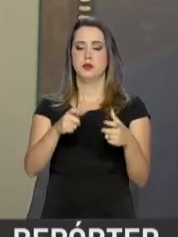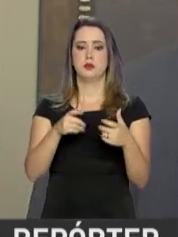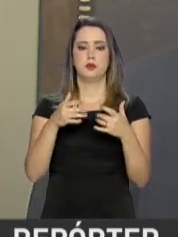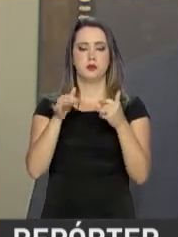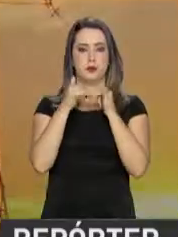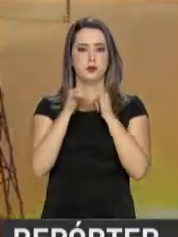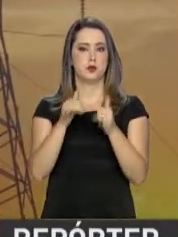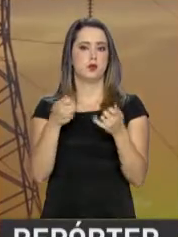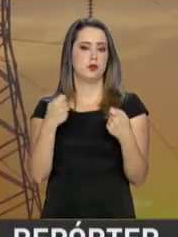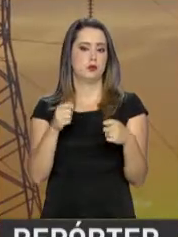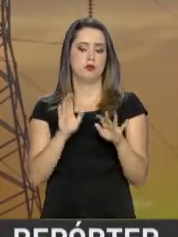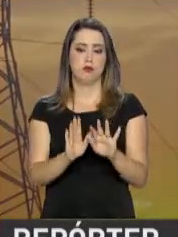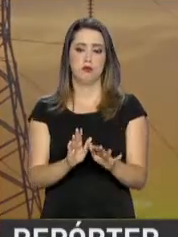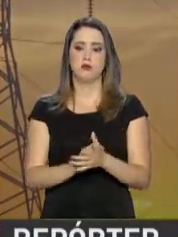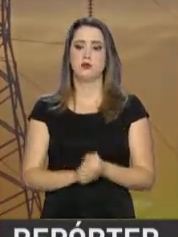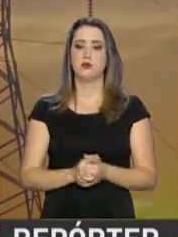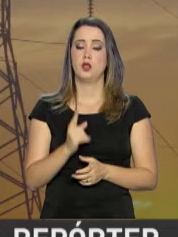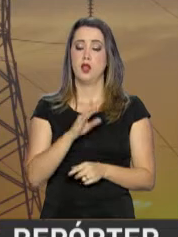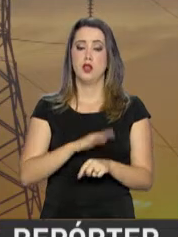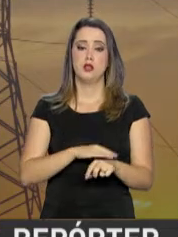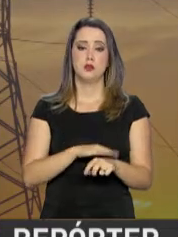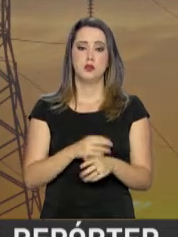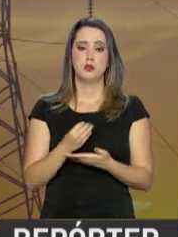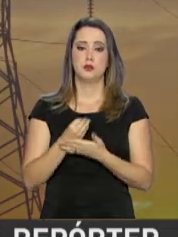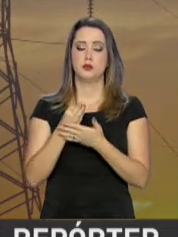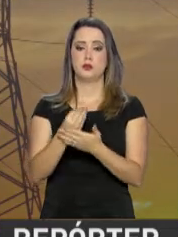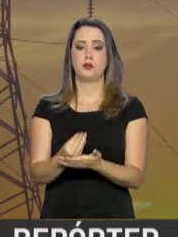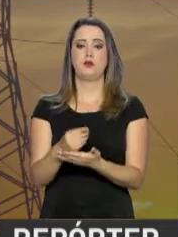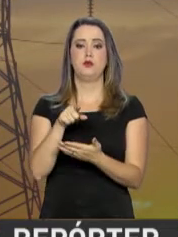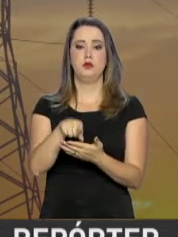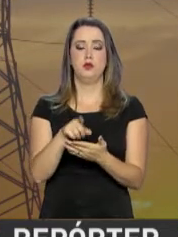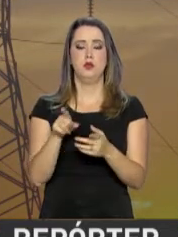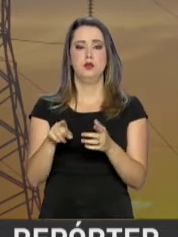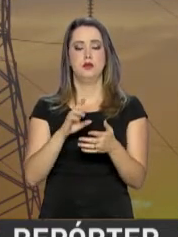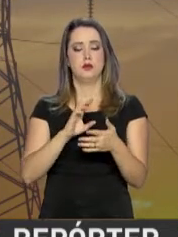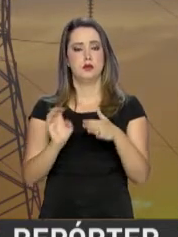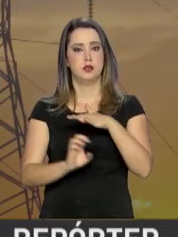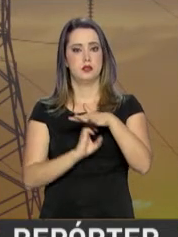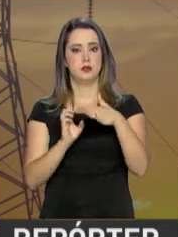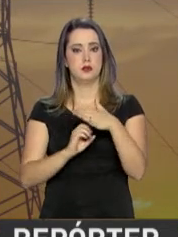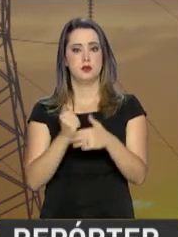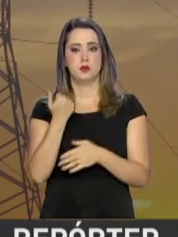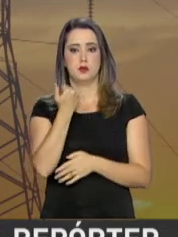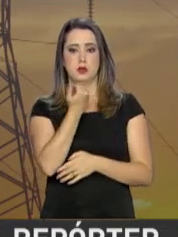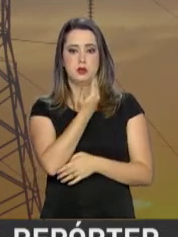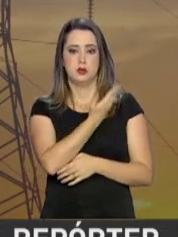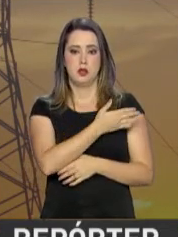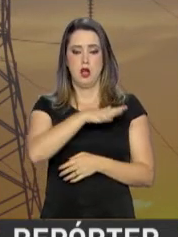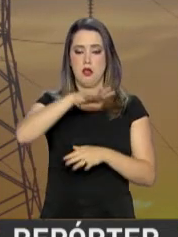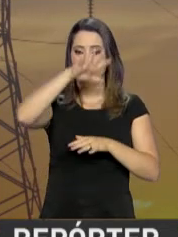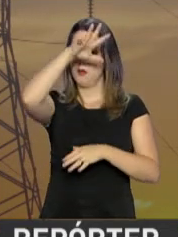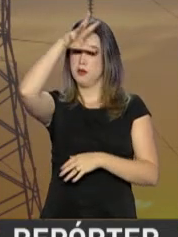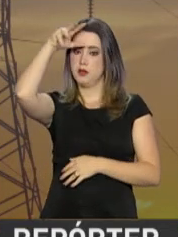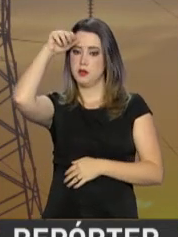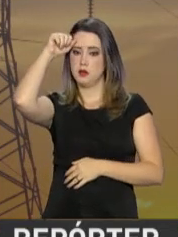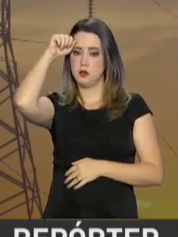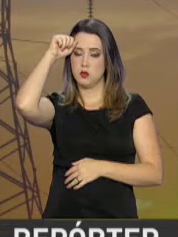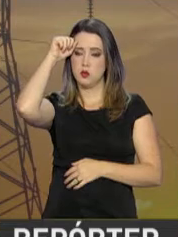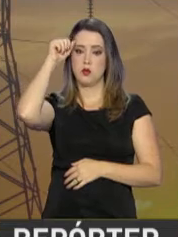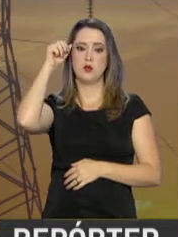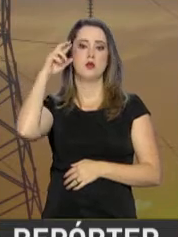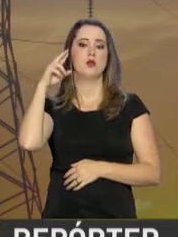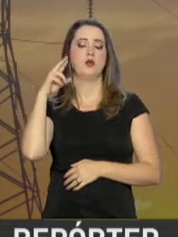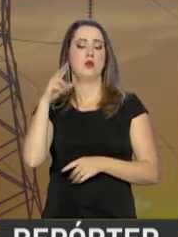são eficientes. Nesta etapa, estão sendo oferecidas as empresas Amazonas Distribuidora de Energia, Boa Vista